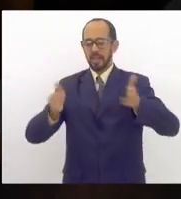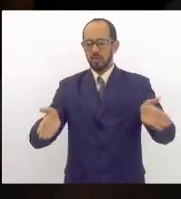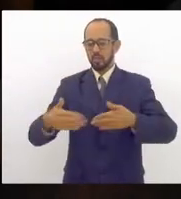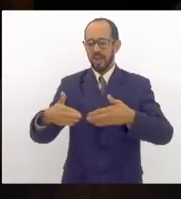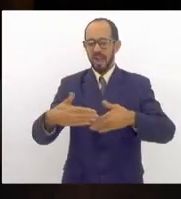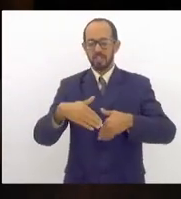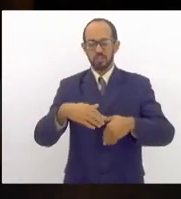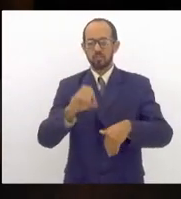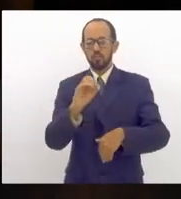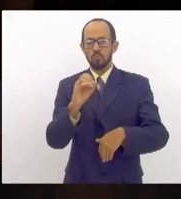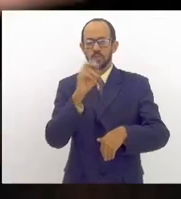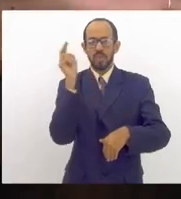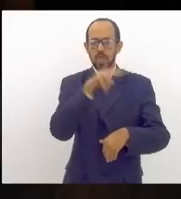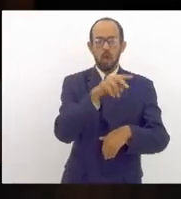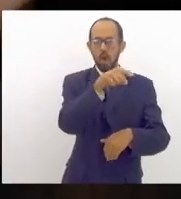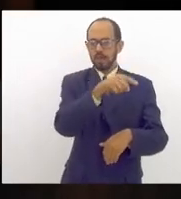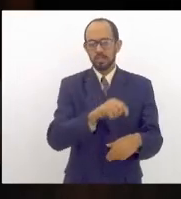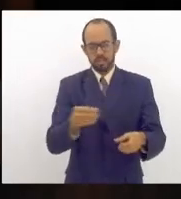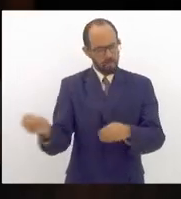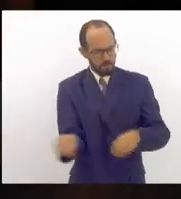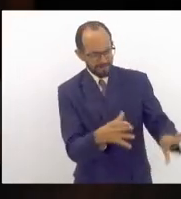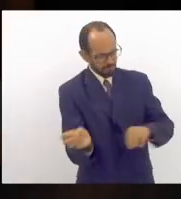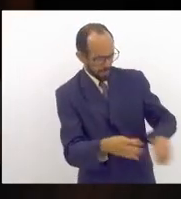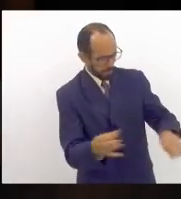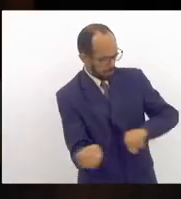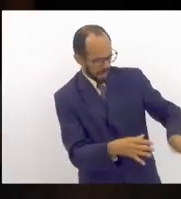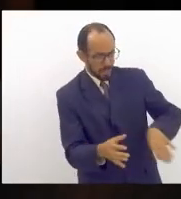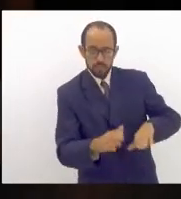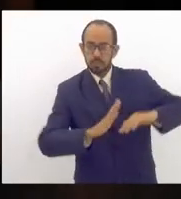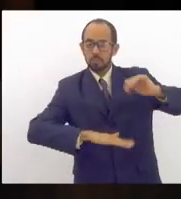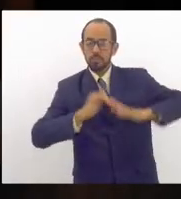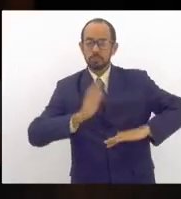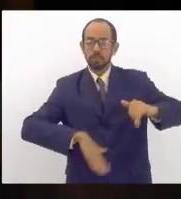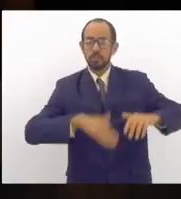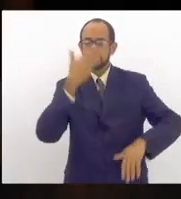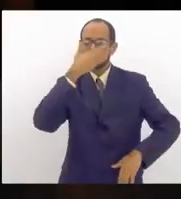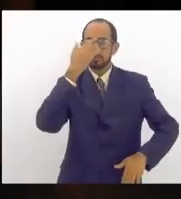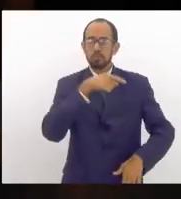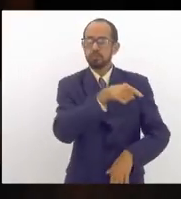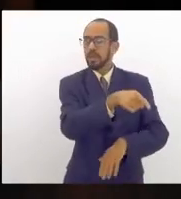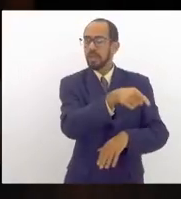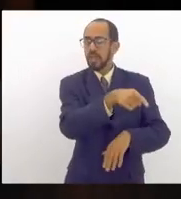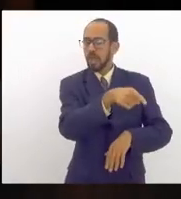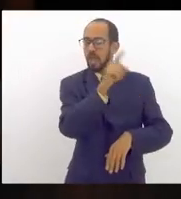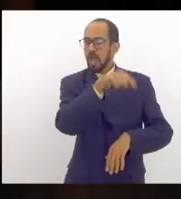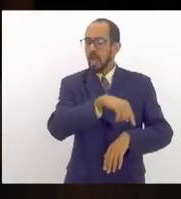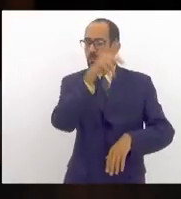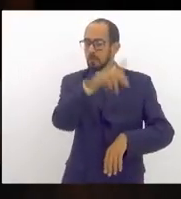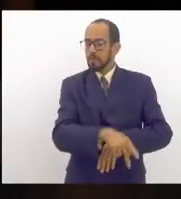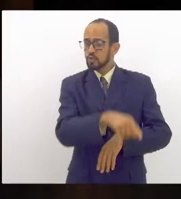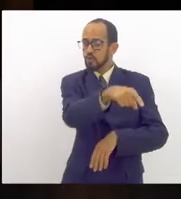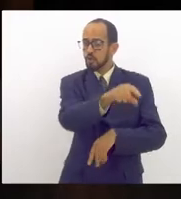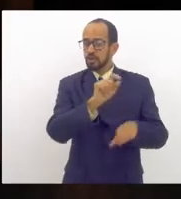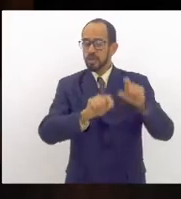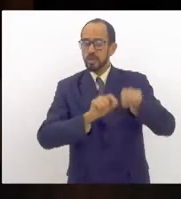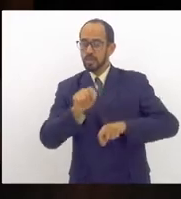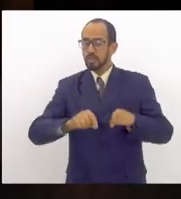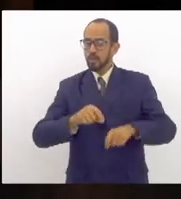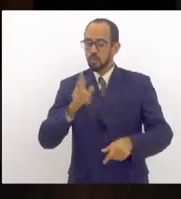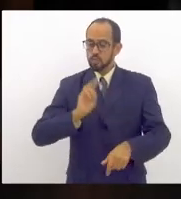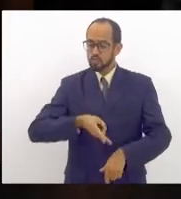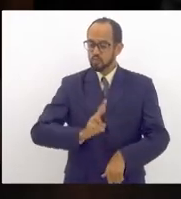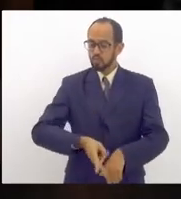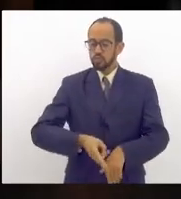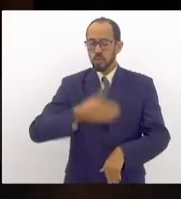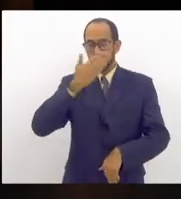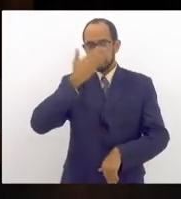pra cara da trabalhadora do caixa você vai passando as coisas lá é um profissional que não existe e ela também continua não existindo na pandemia